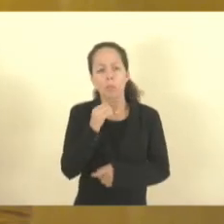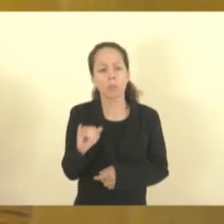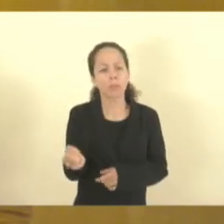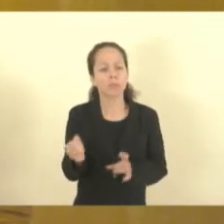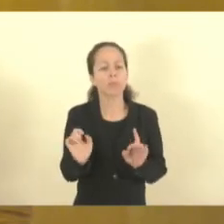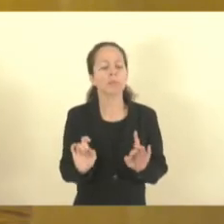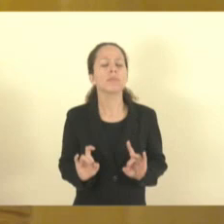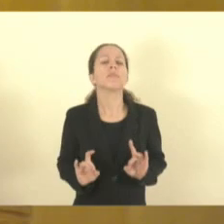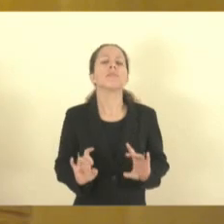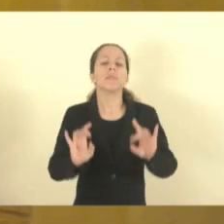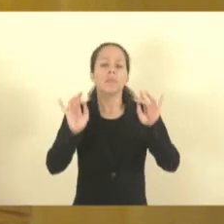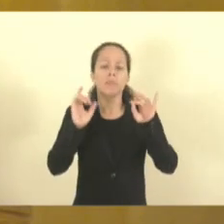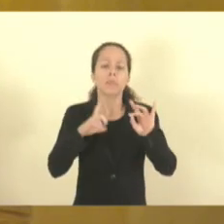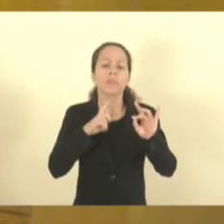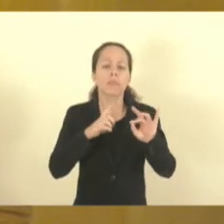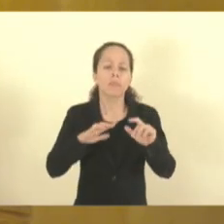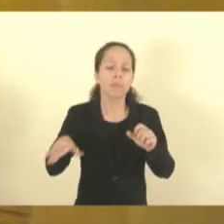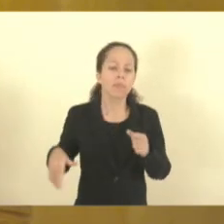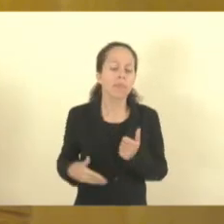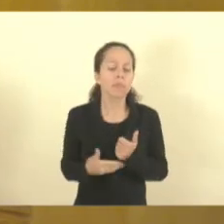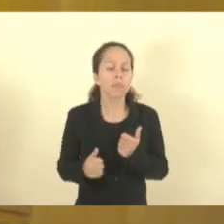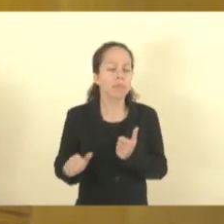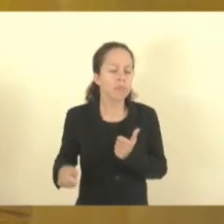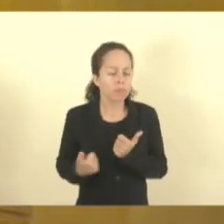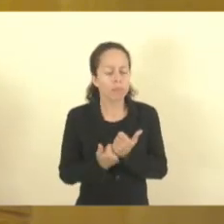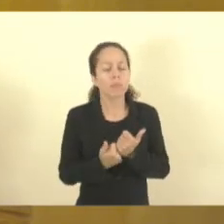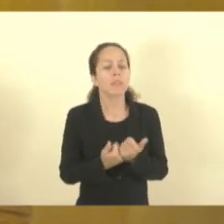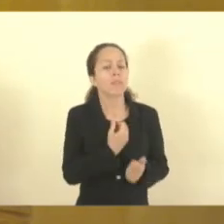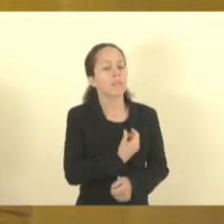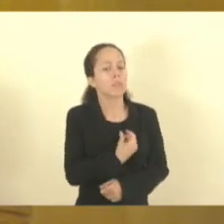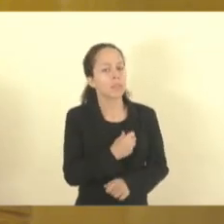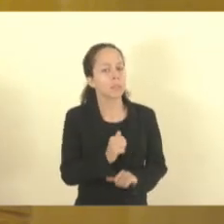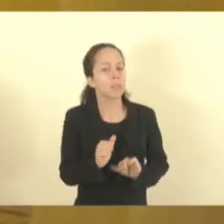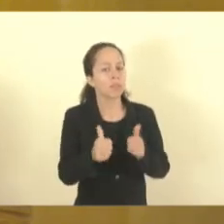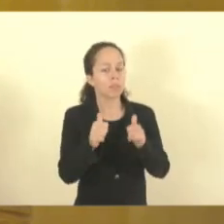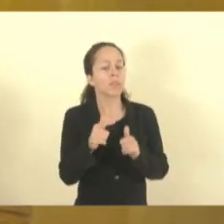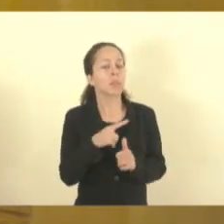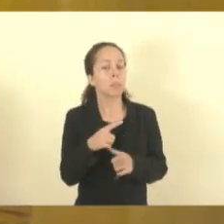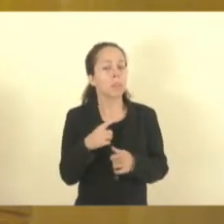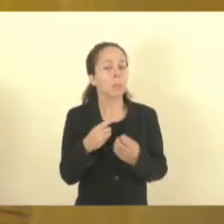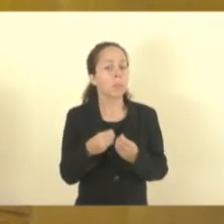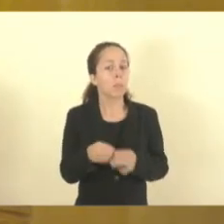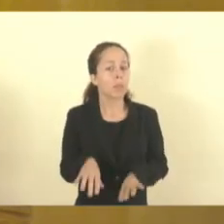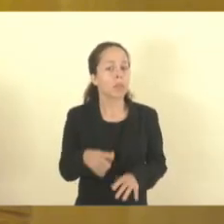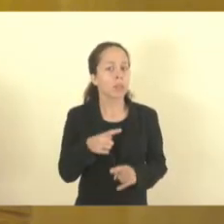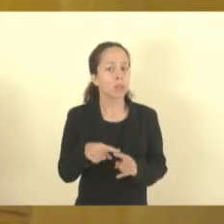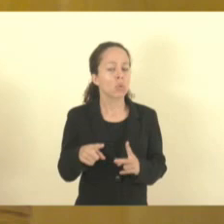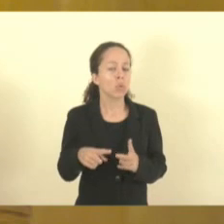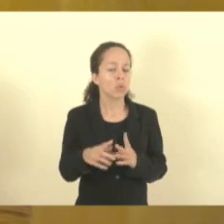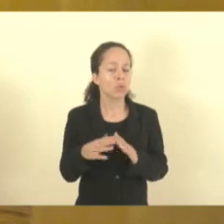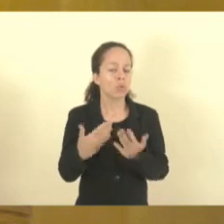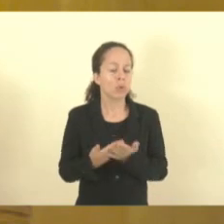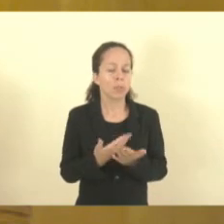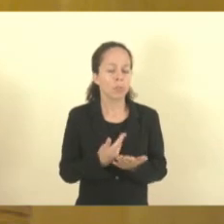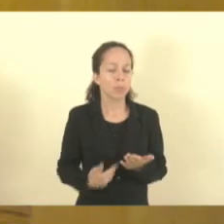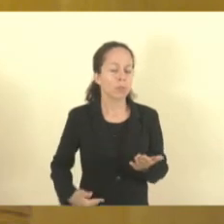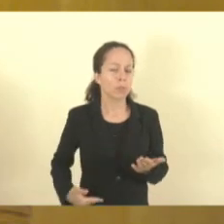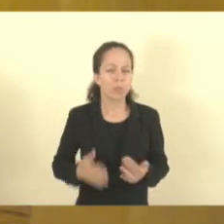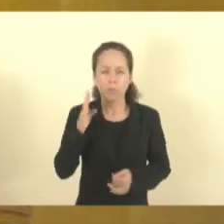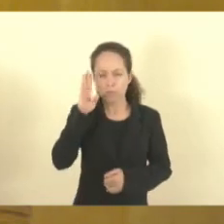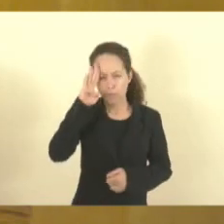ser um grande atleta e mudar a sua vida, prejudicando duas escolas públicas municipais